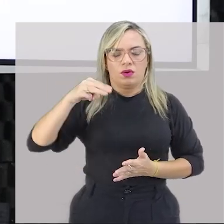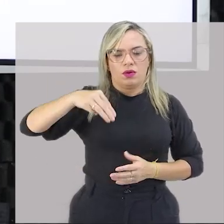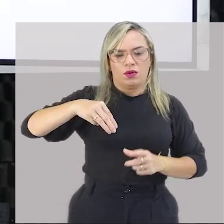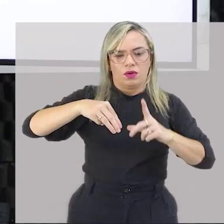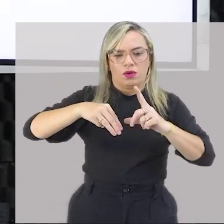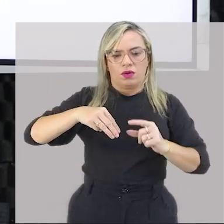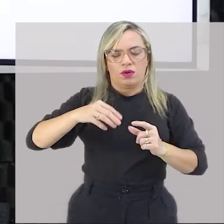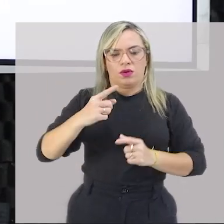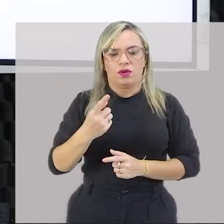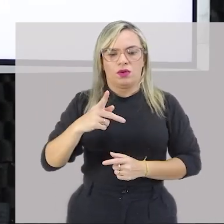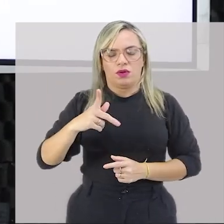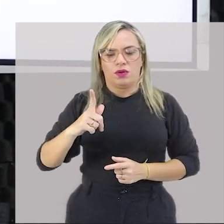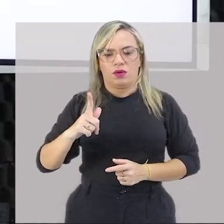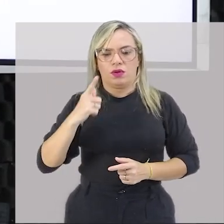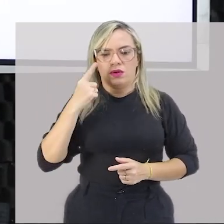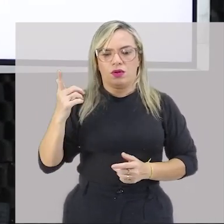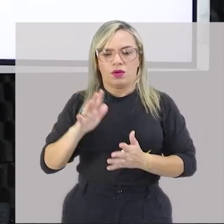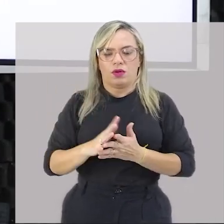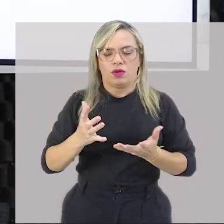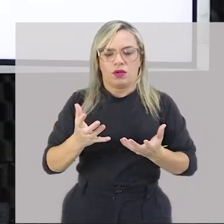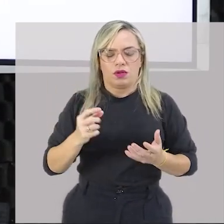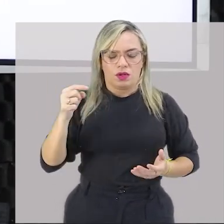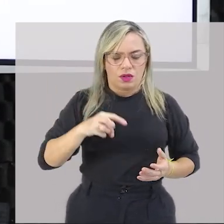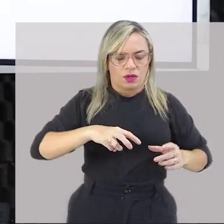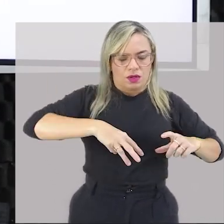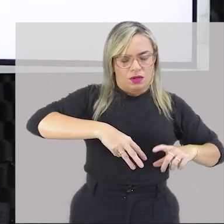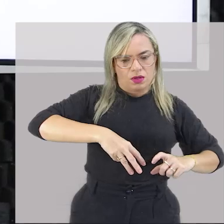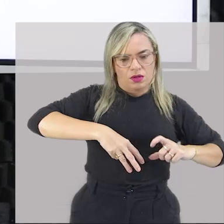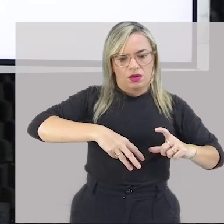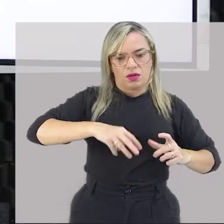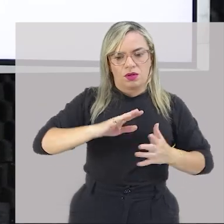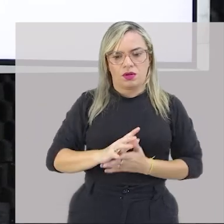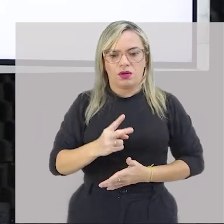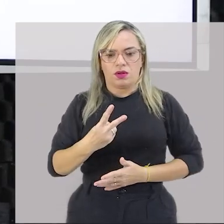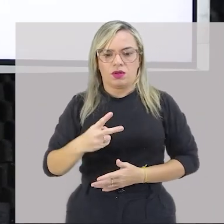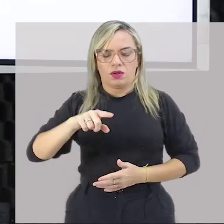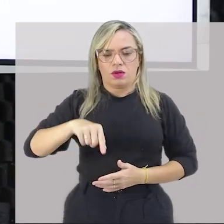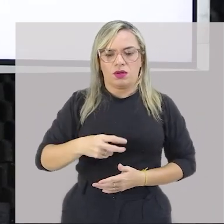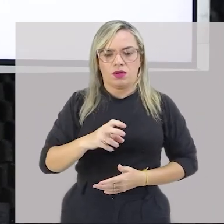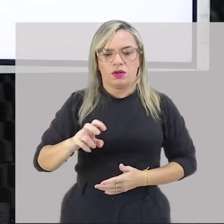deu 2,5. O que ele quer saber é essa razão aqui, ó.